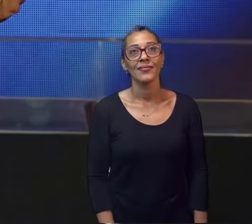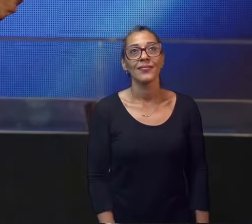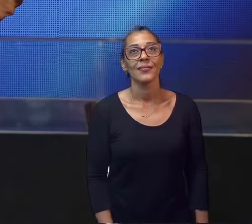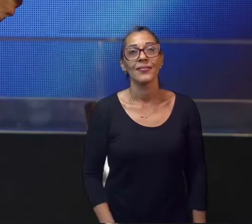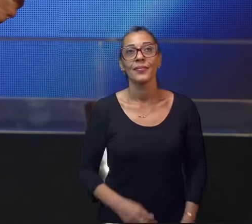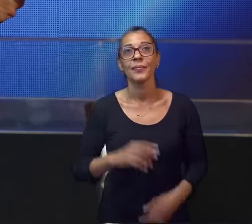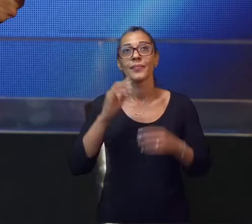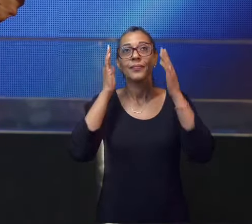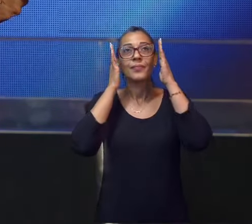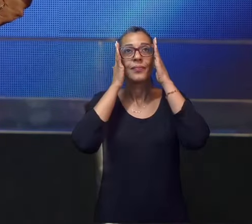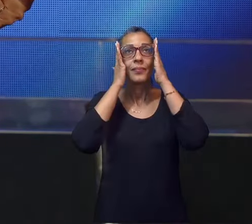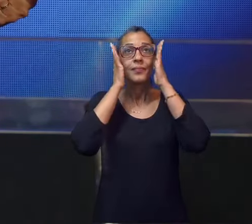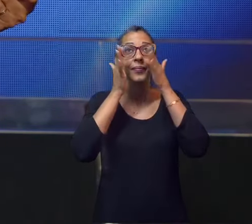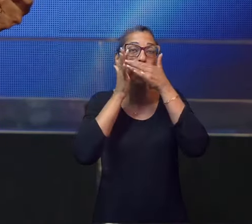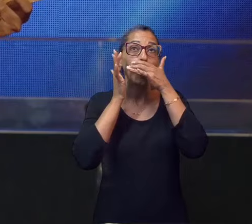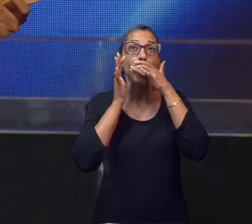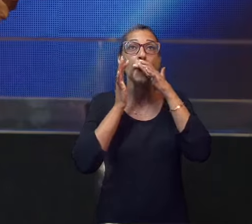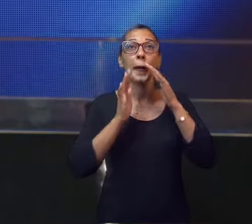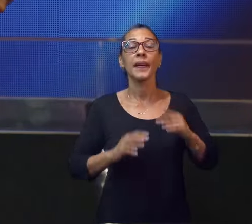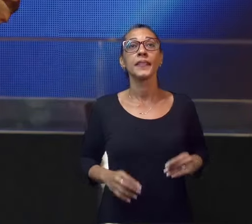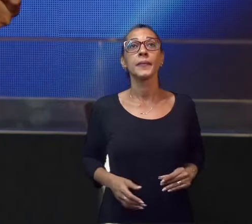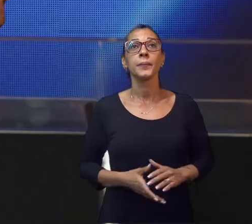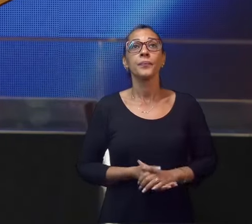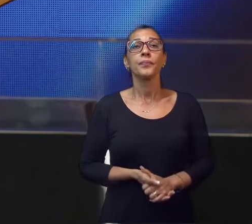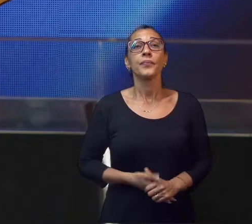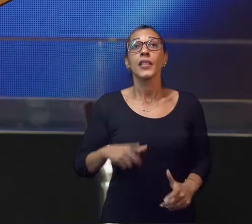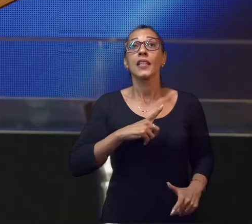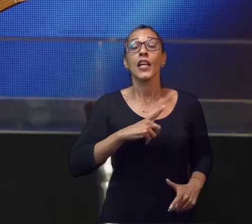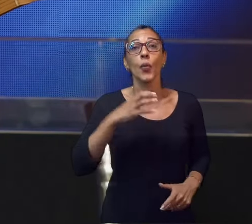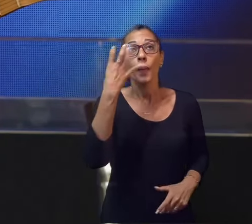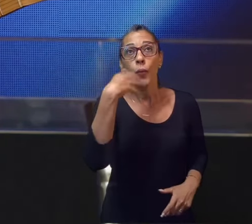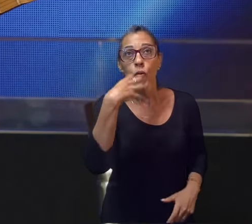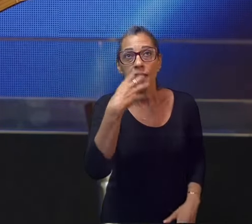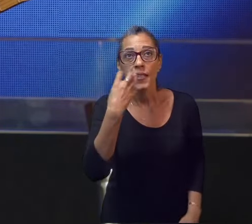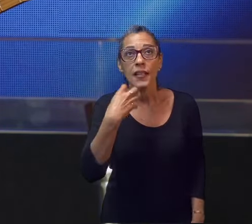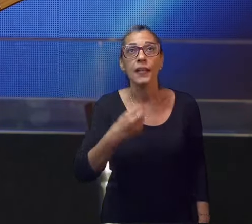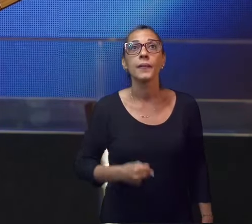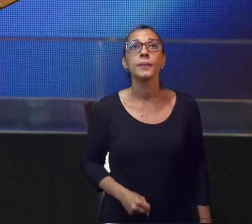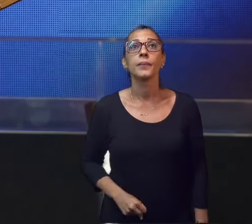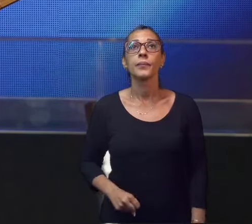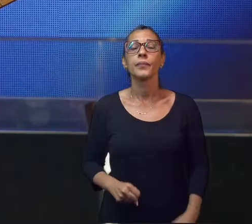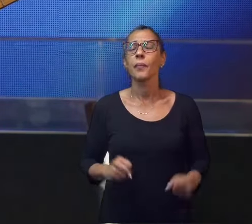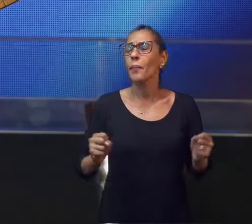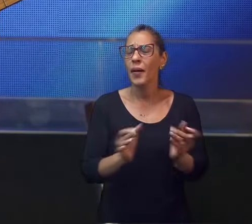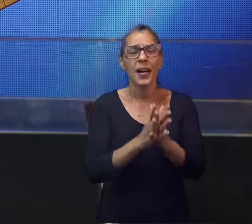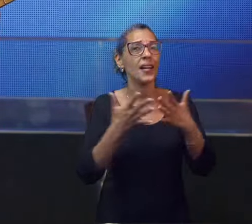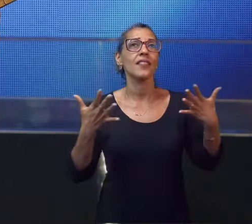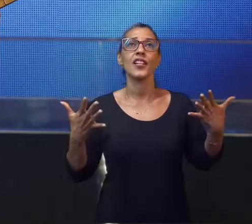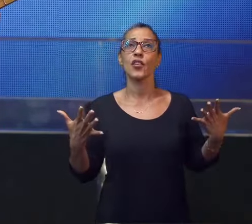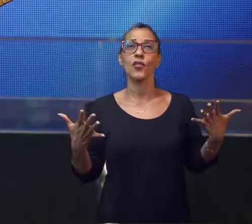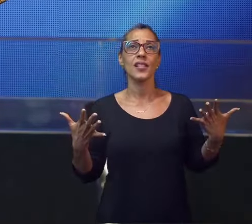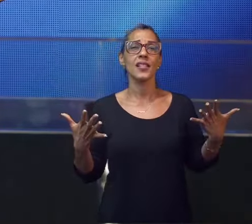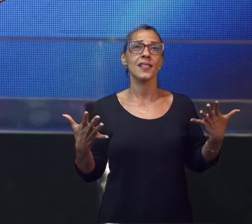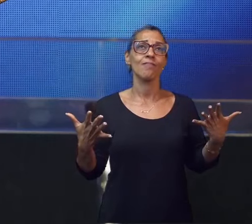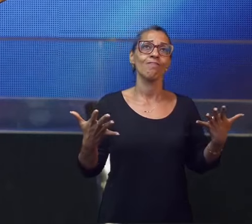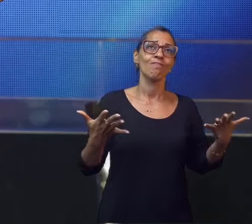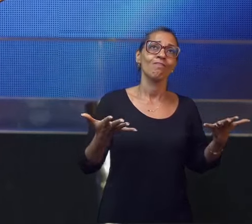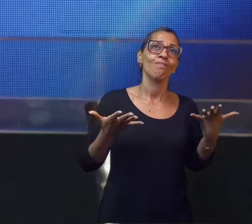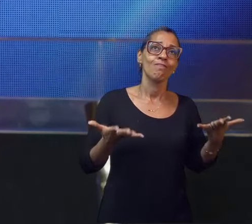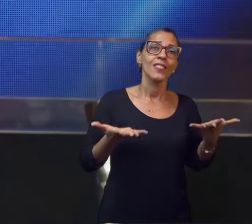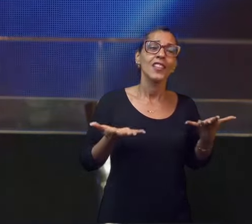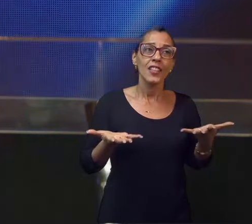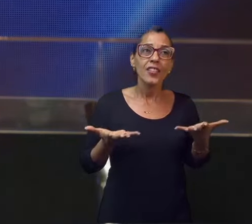que fazem parte da história da igreja existe uma canção que ela é de fato maravilhosa eu queria que nós